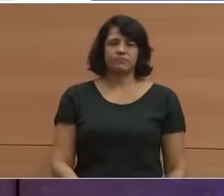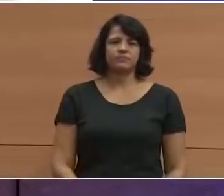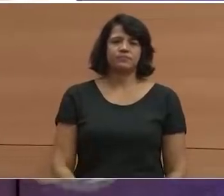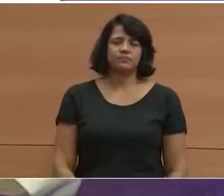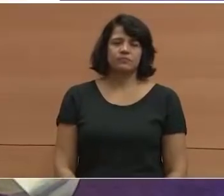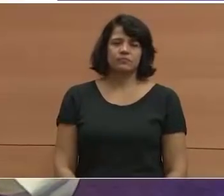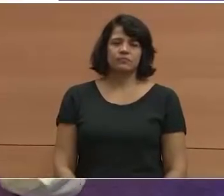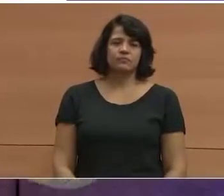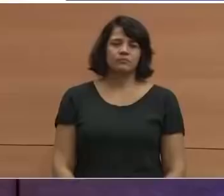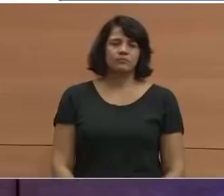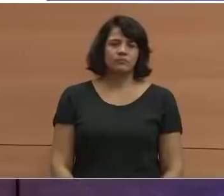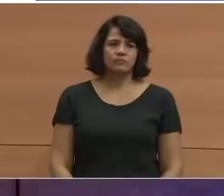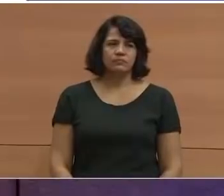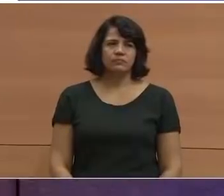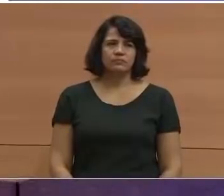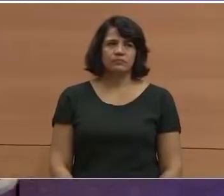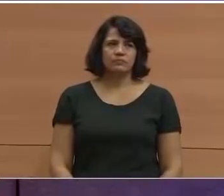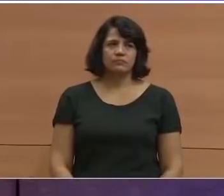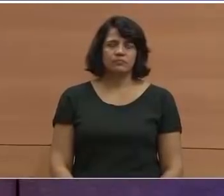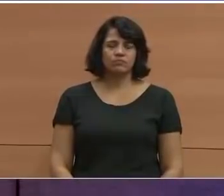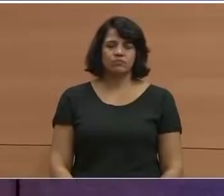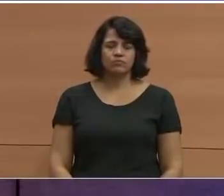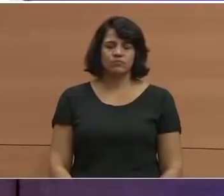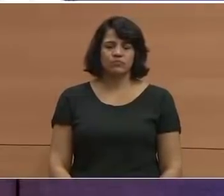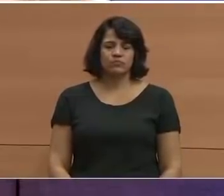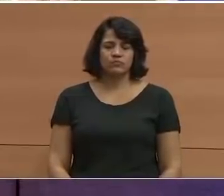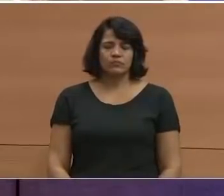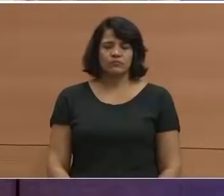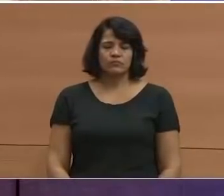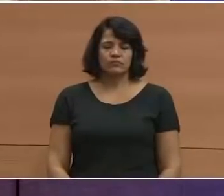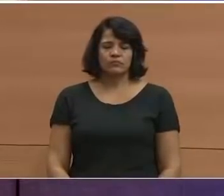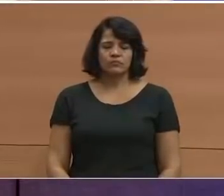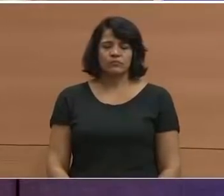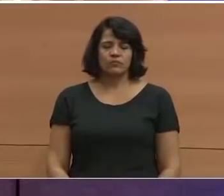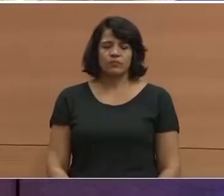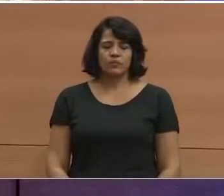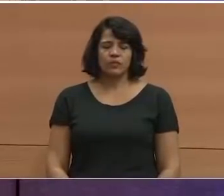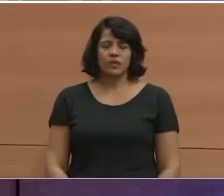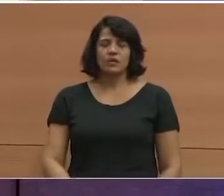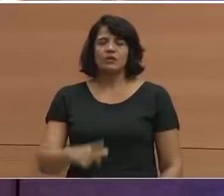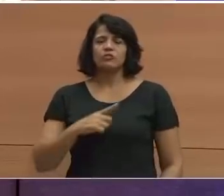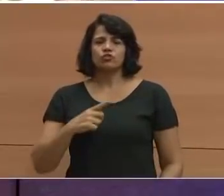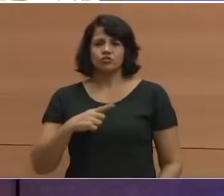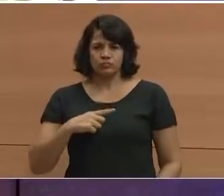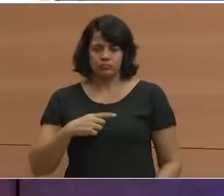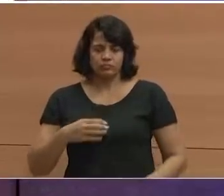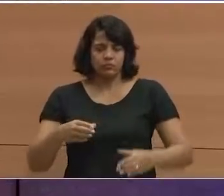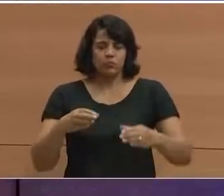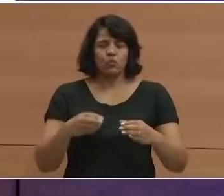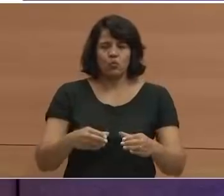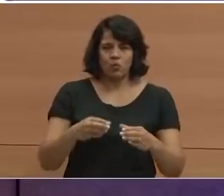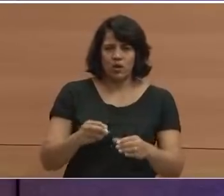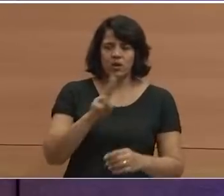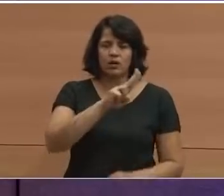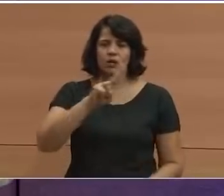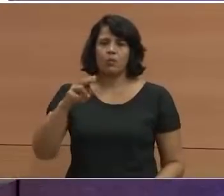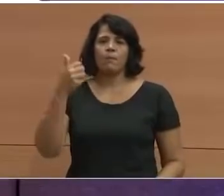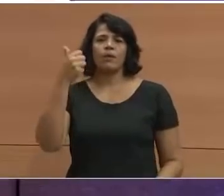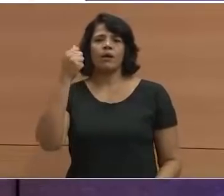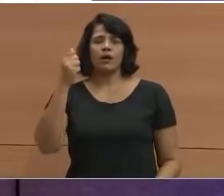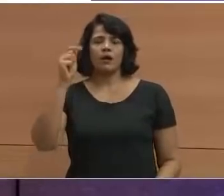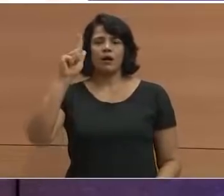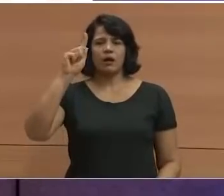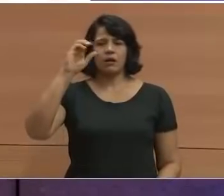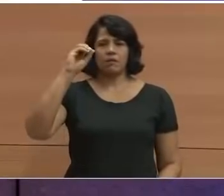e eles então tinham um lugar que eles chamavam de ágora. Ágora